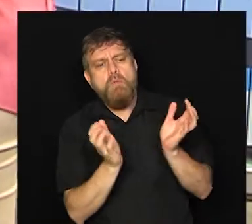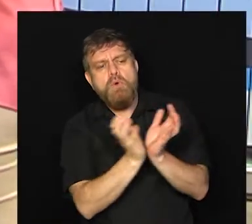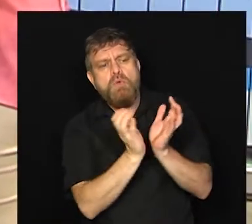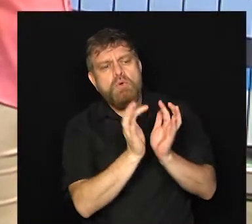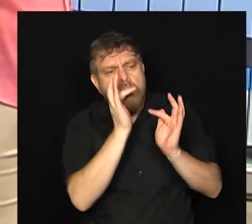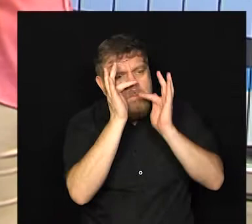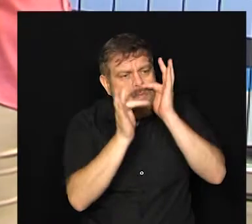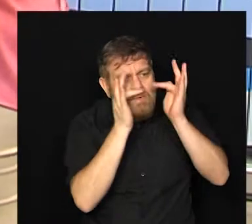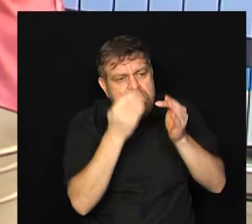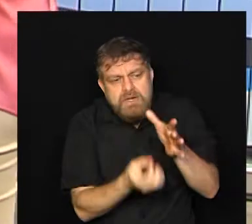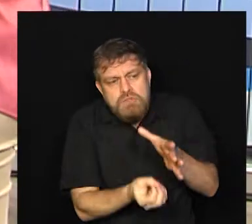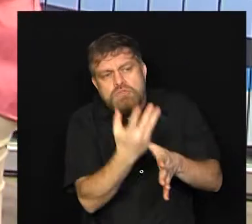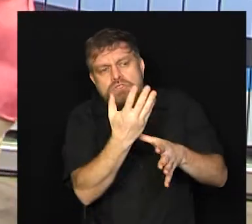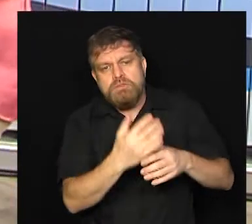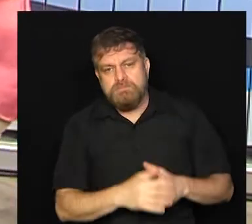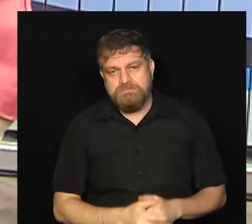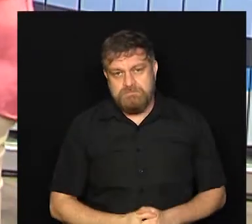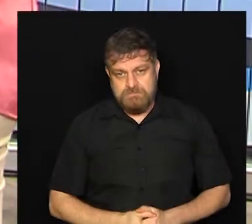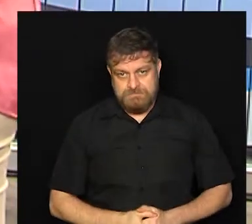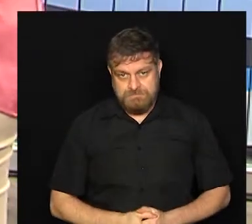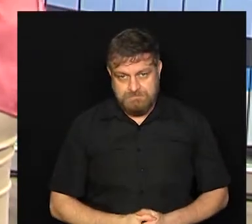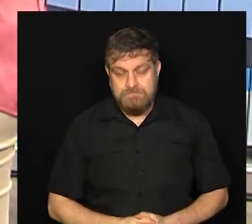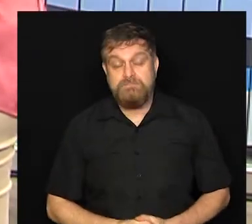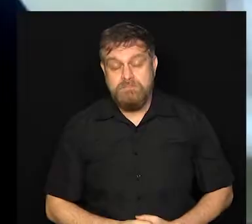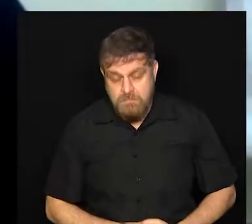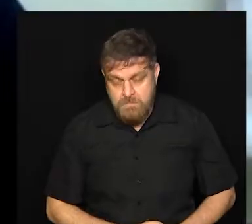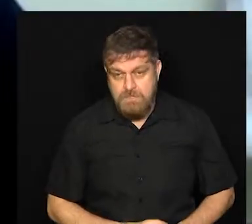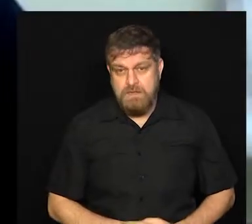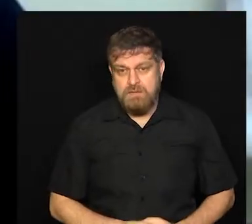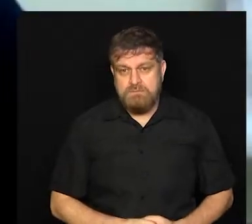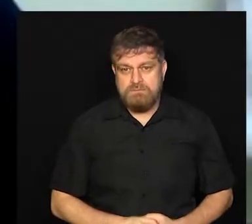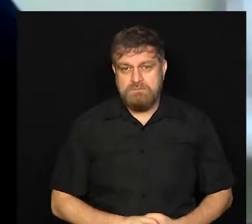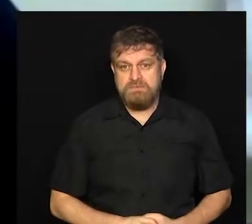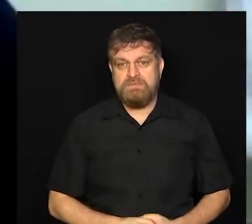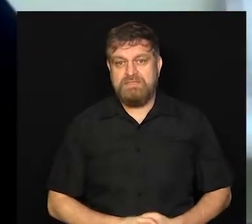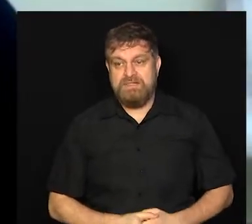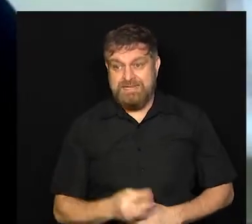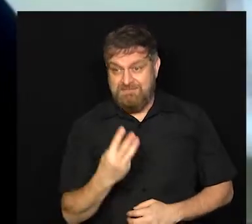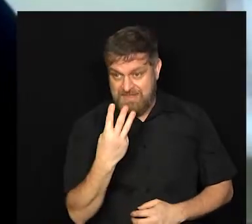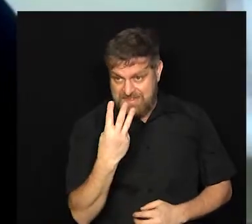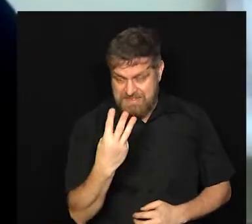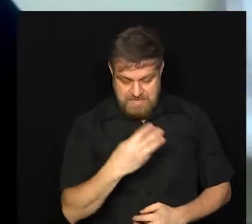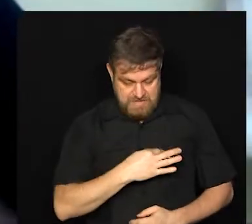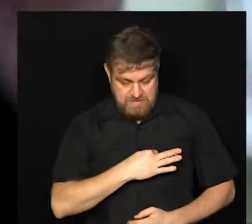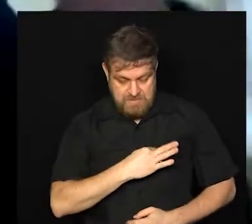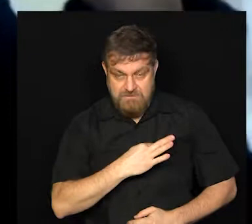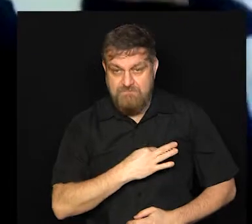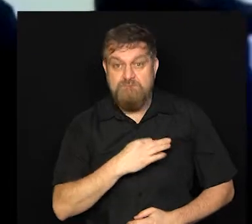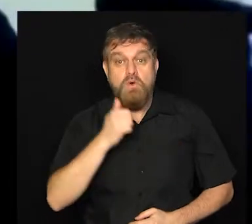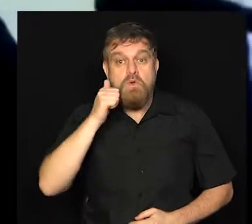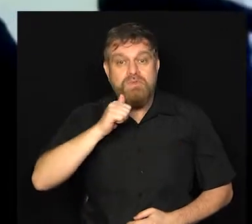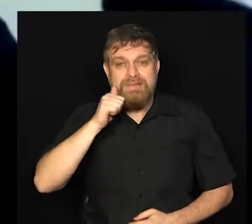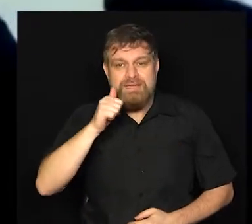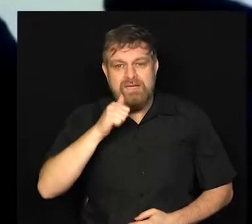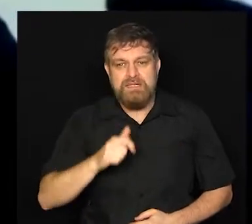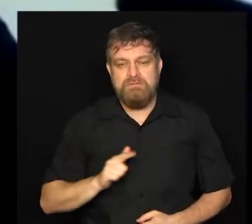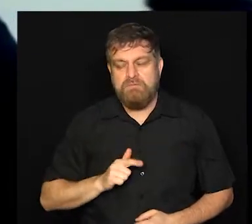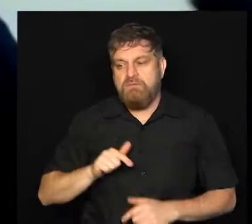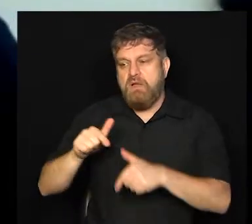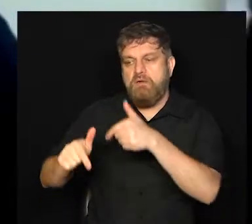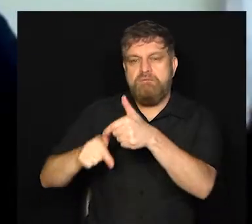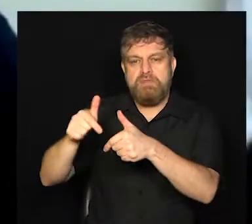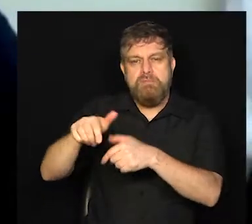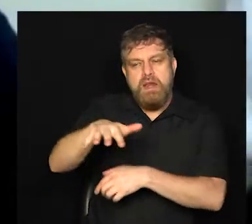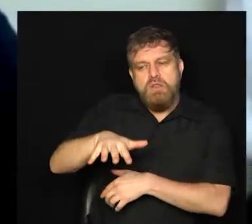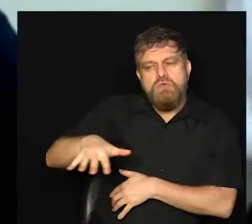Primavera? O Grupo Primavera, ele nasceu no coração de 3 voluntárias. Na verdade, elas foram fazer um trabalho em